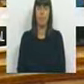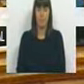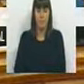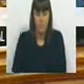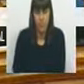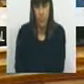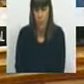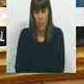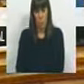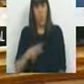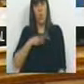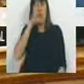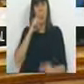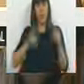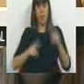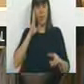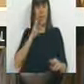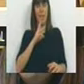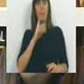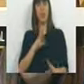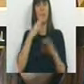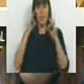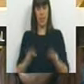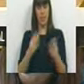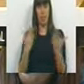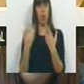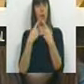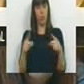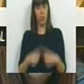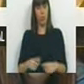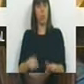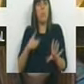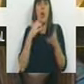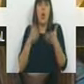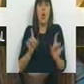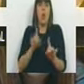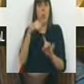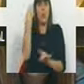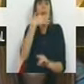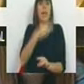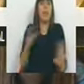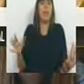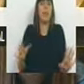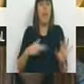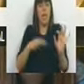O Sr. Ministro das Finanças saberá responder certamente a estas contradições, embora eu acho que isto não vá ajudar a sua credibilidade.